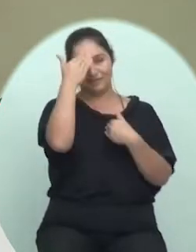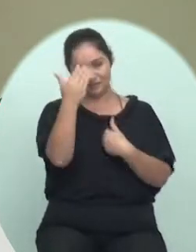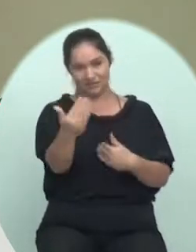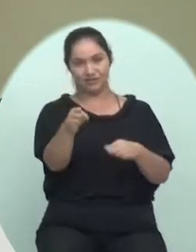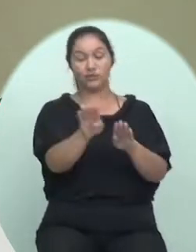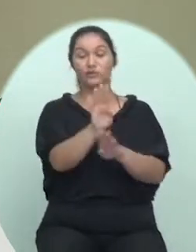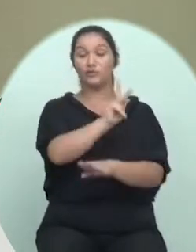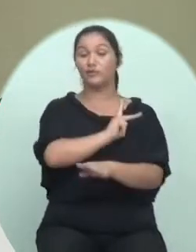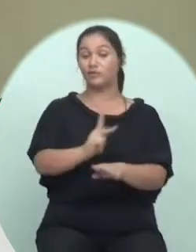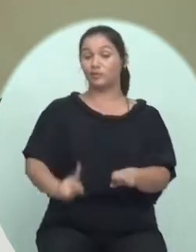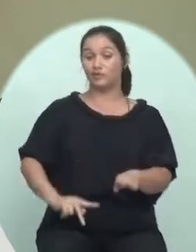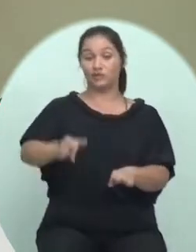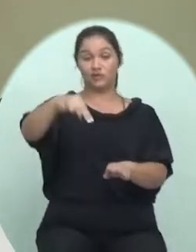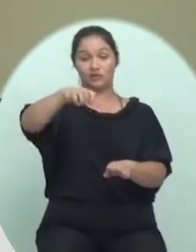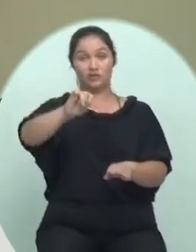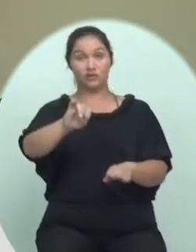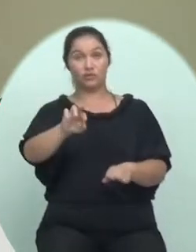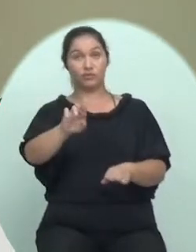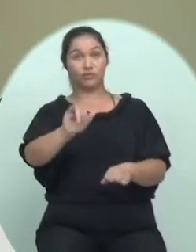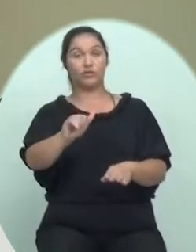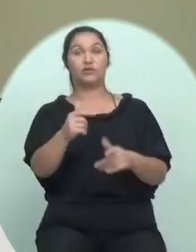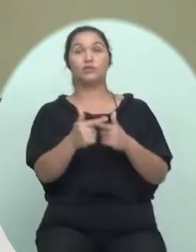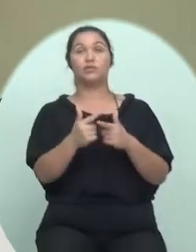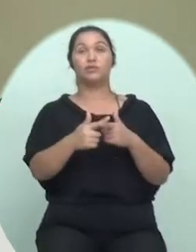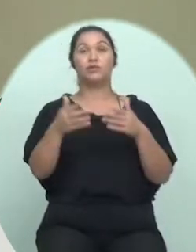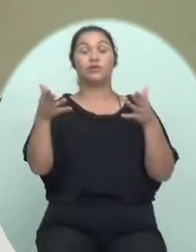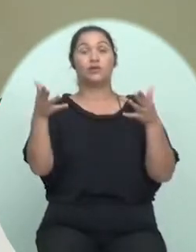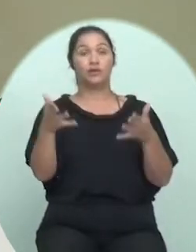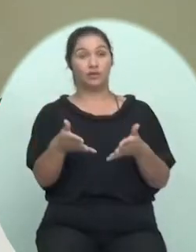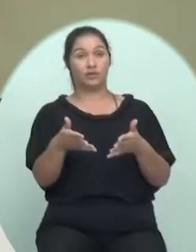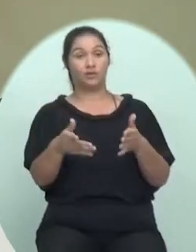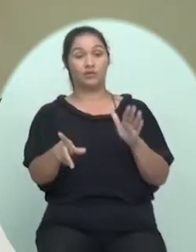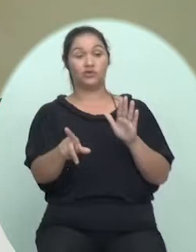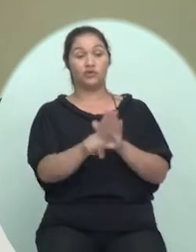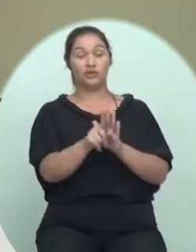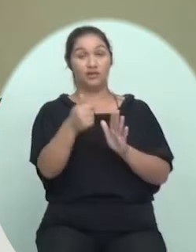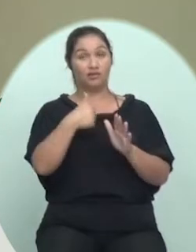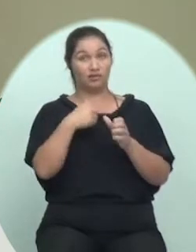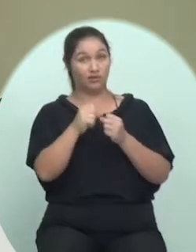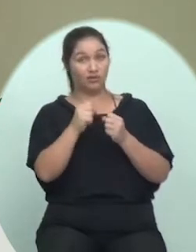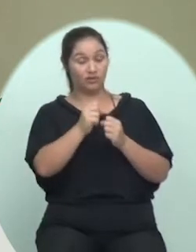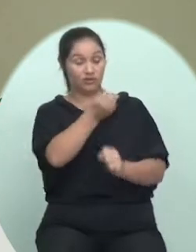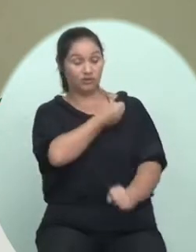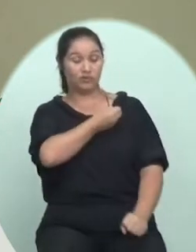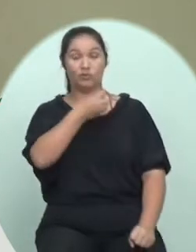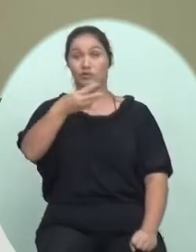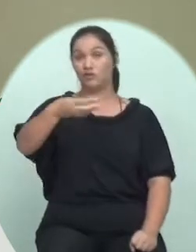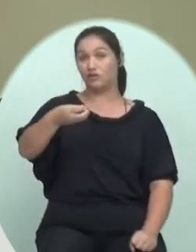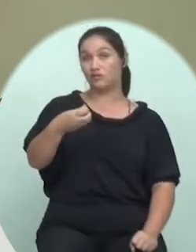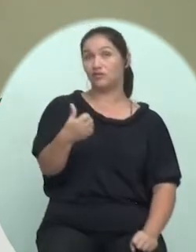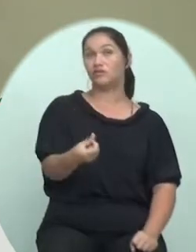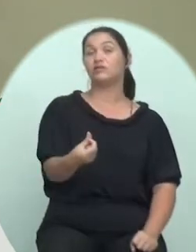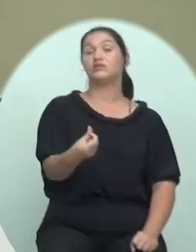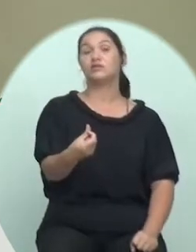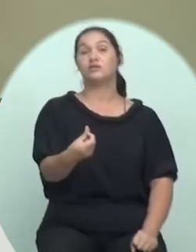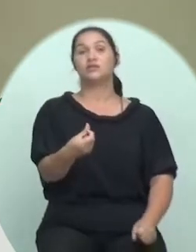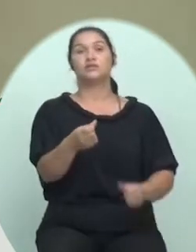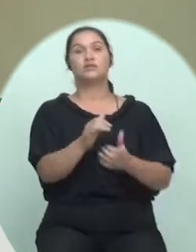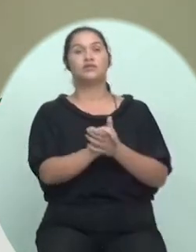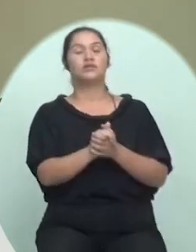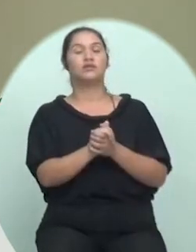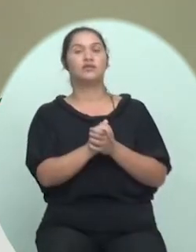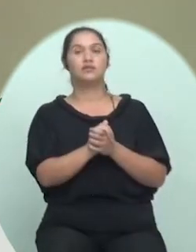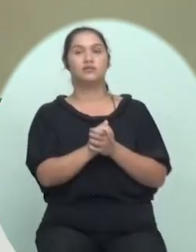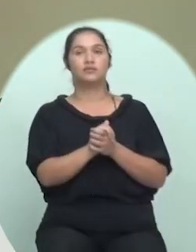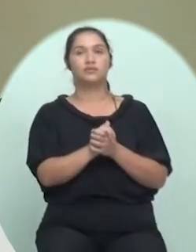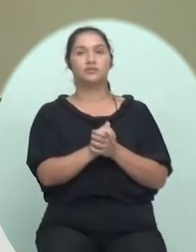hoje ele promulgou uma lei minha, a Lei Complementar 306, né, que ela foi promulgada, no caso,